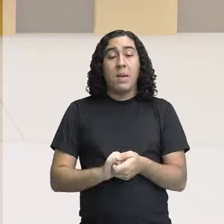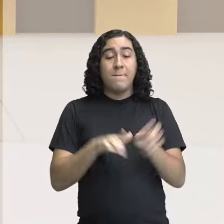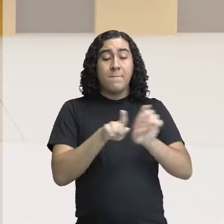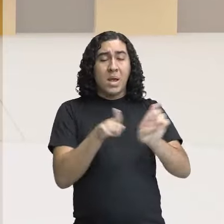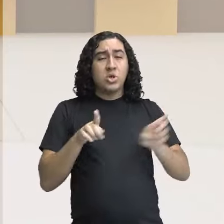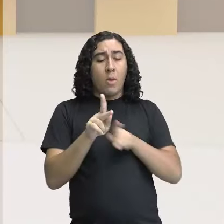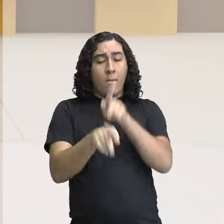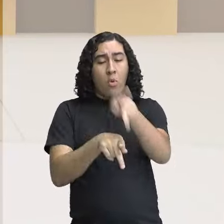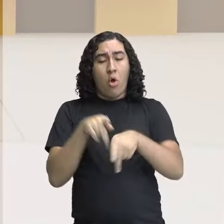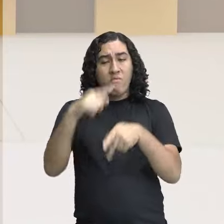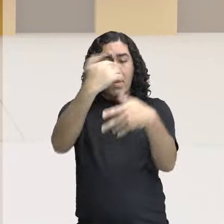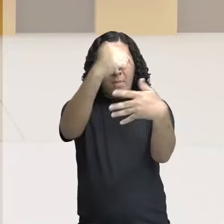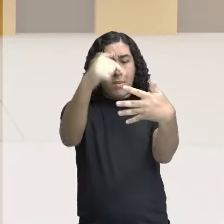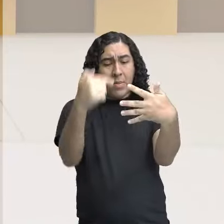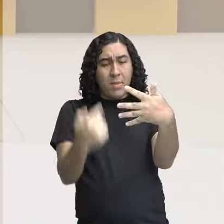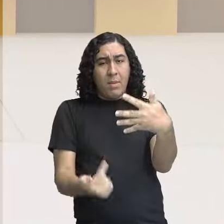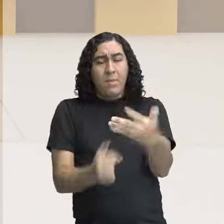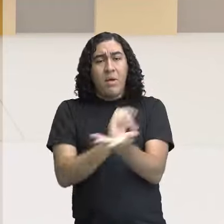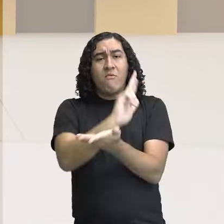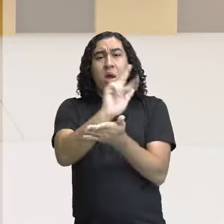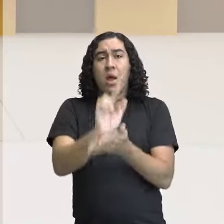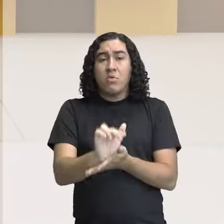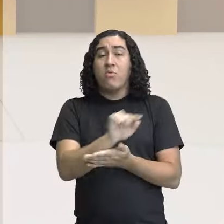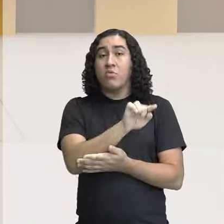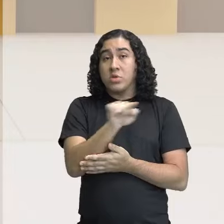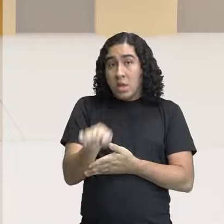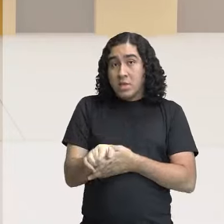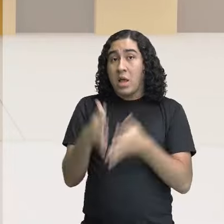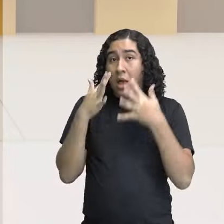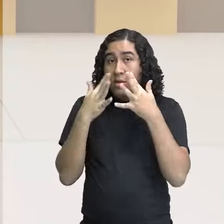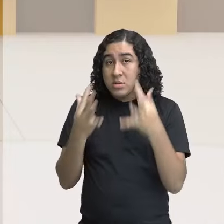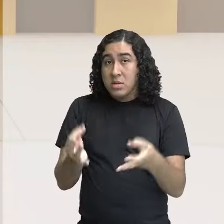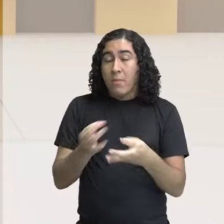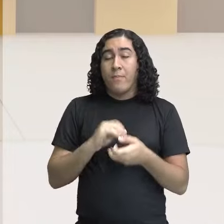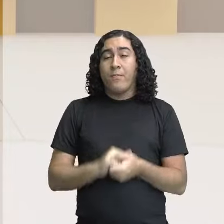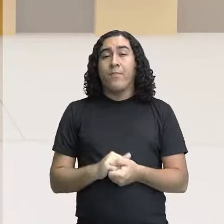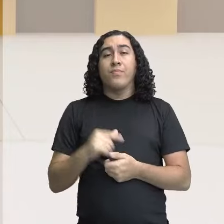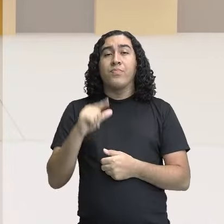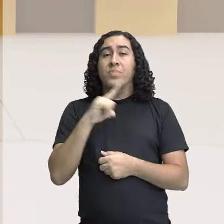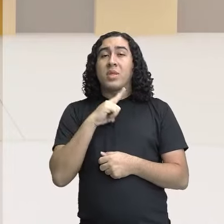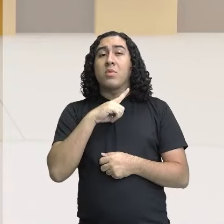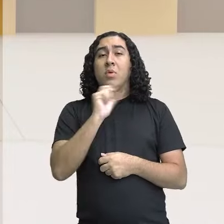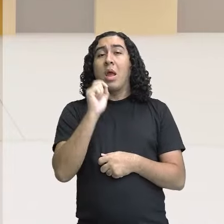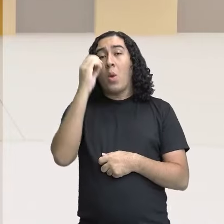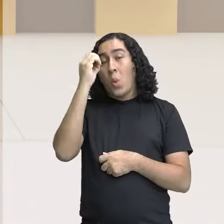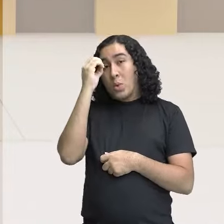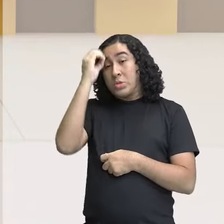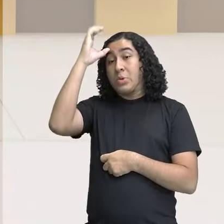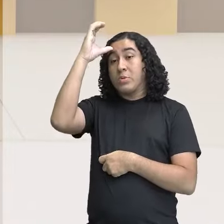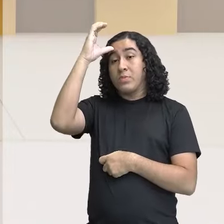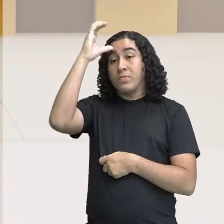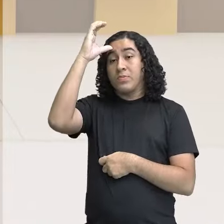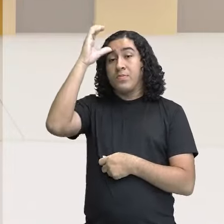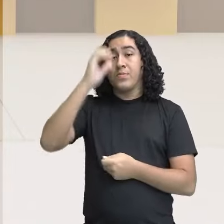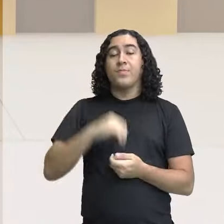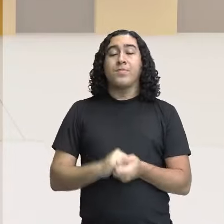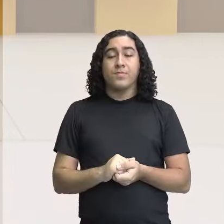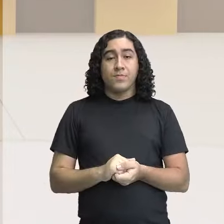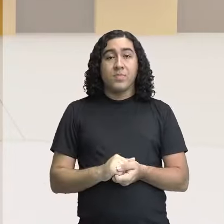povos, professora Ludmila, alunos e alunas, eles têm conhecimento, eles